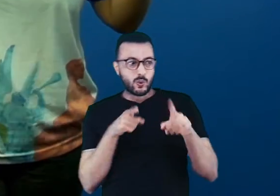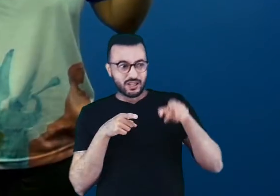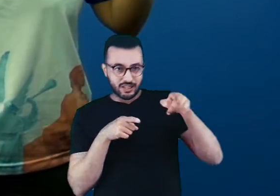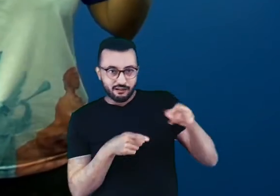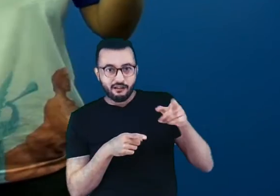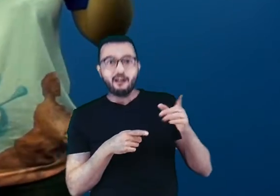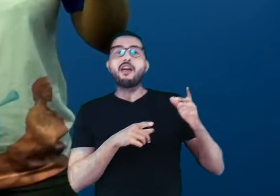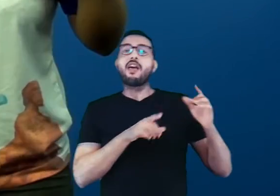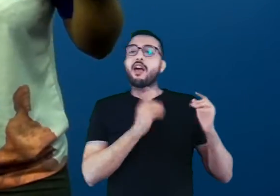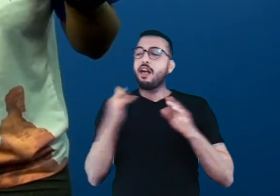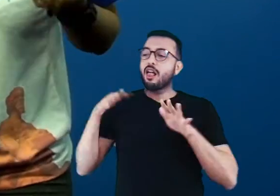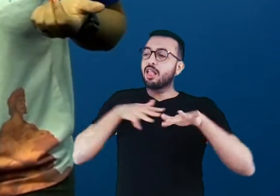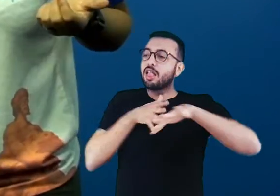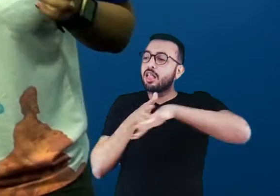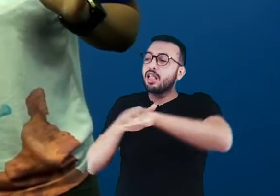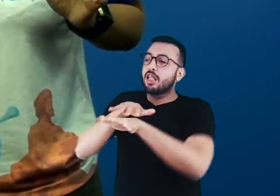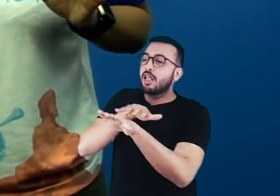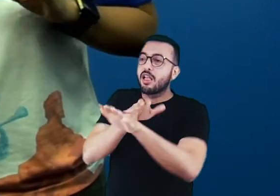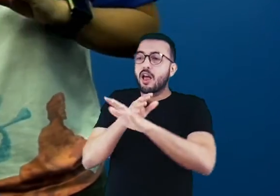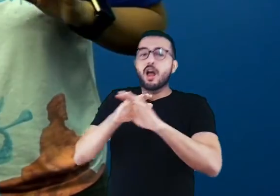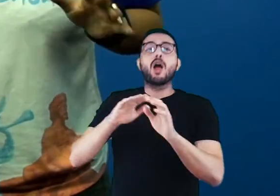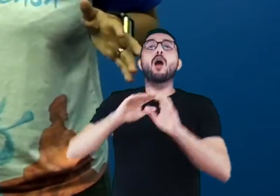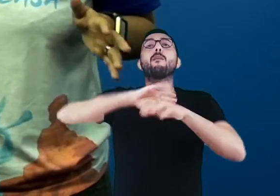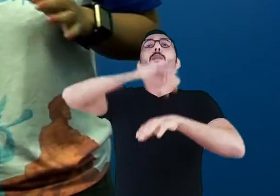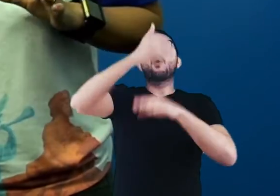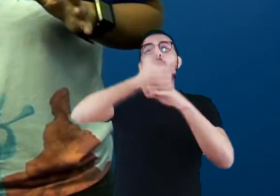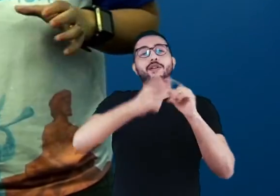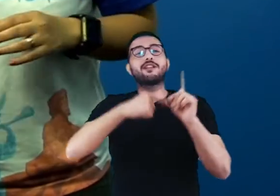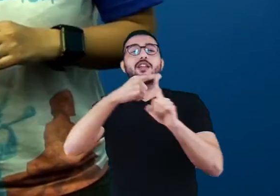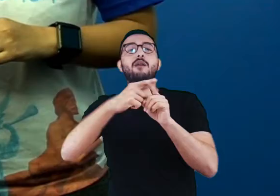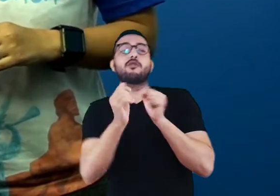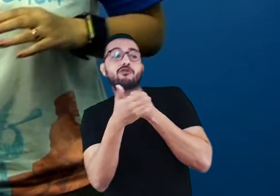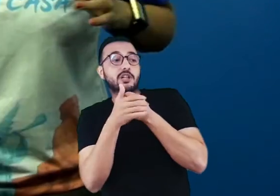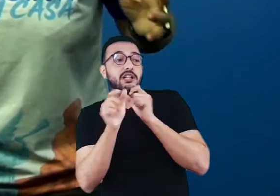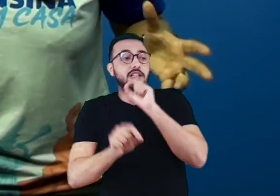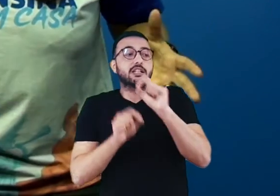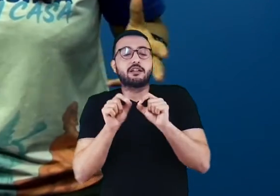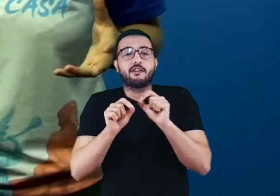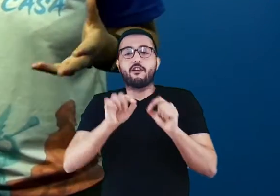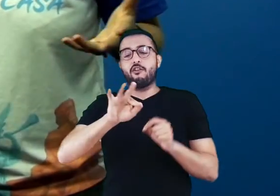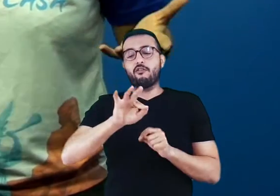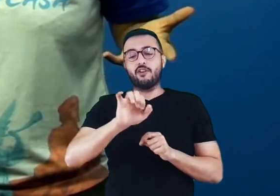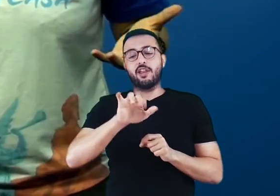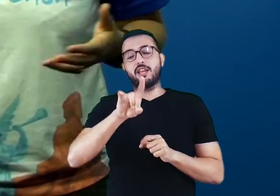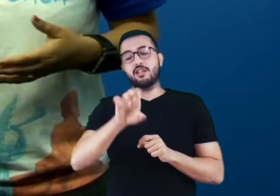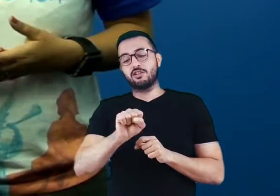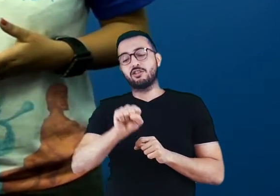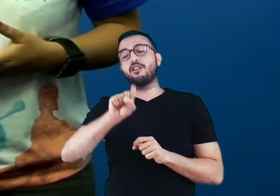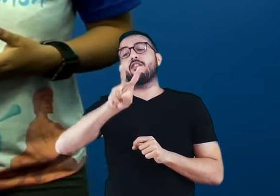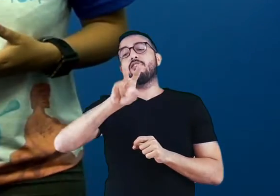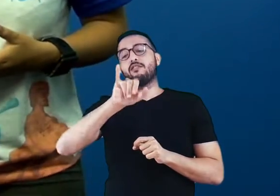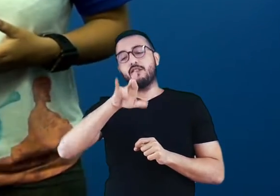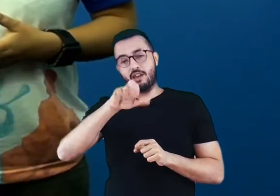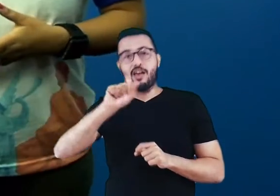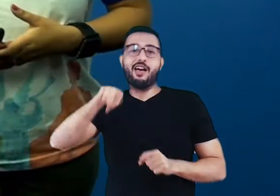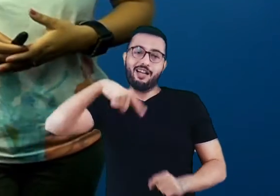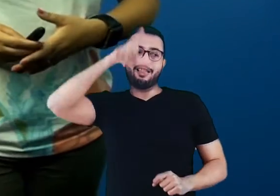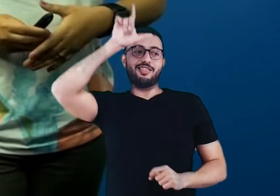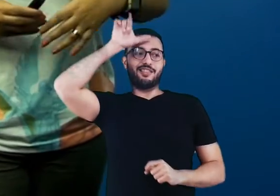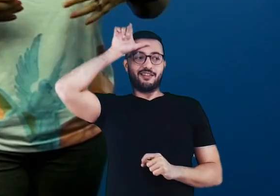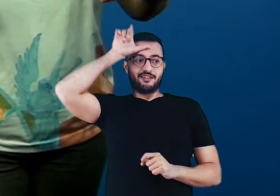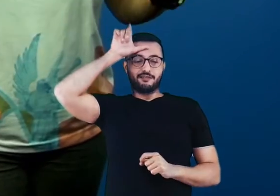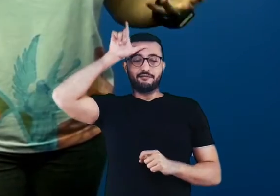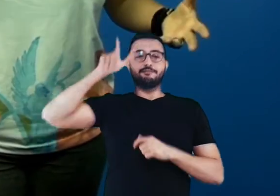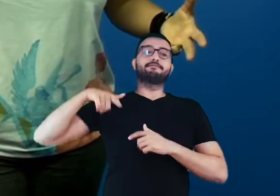ao Monte das Tabocas, onde estava escondido quem? Nada mais, nada menos quem? Fernandes Vieira, que é o nosso líder, né?